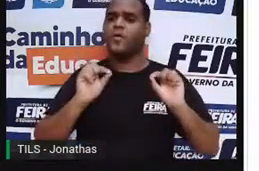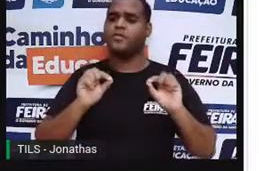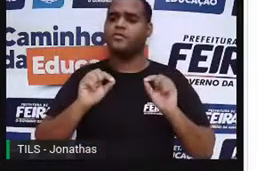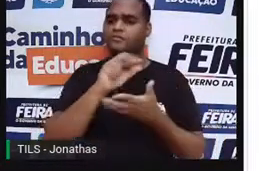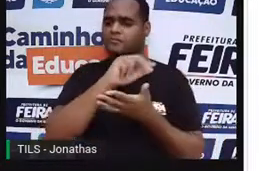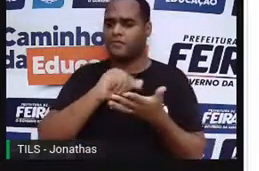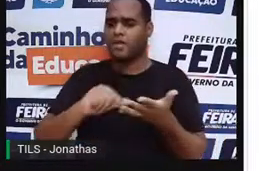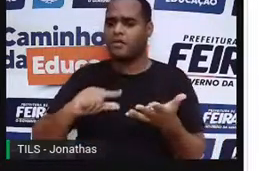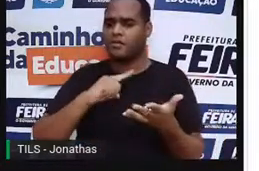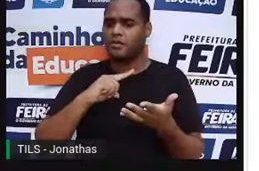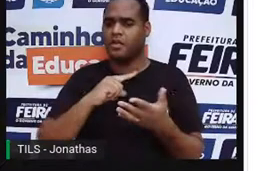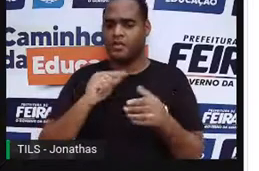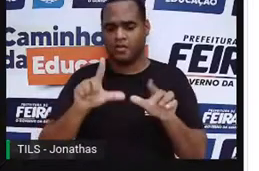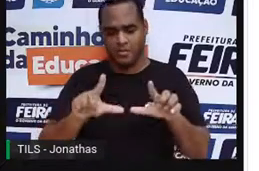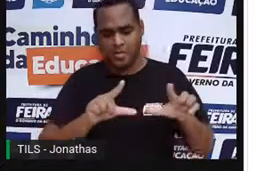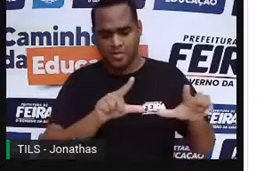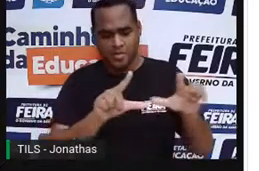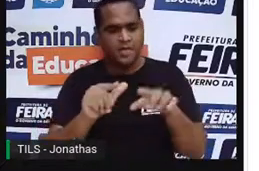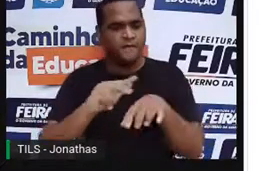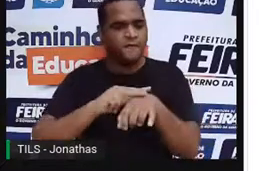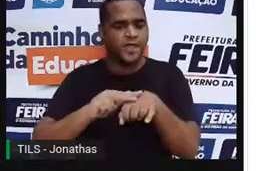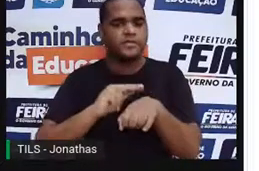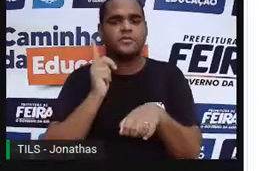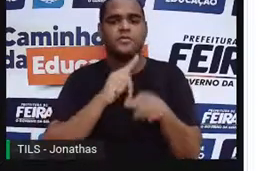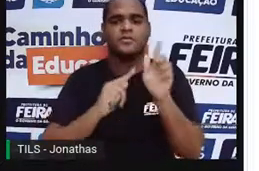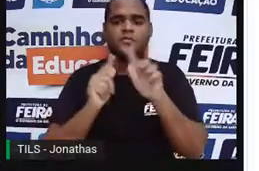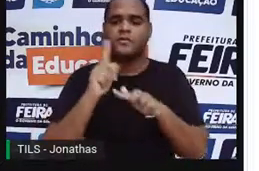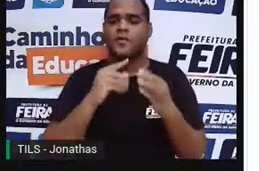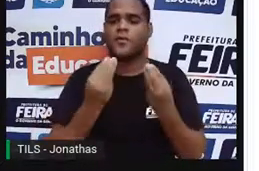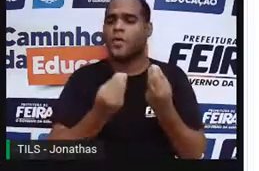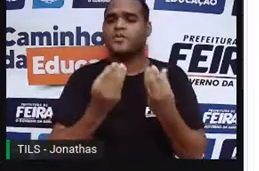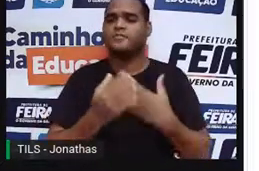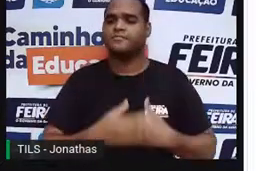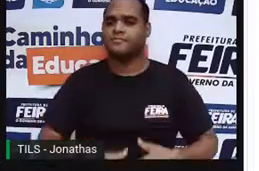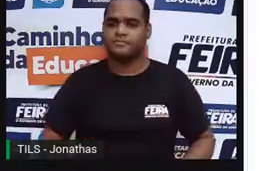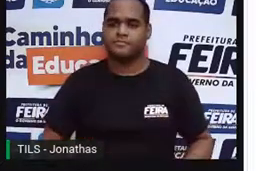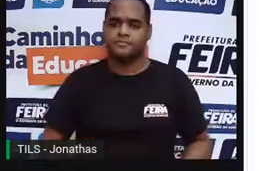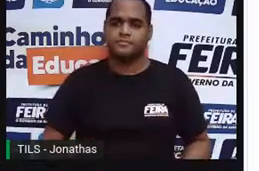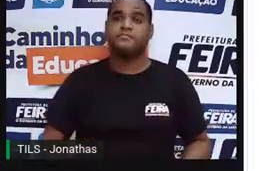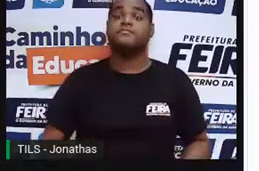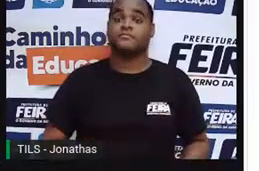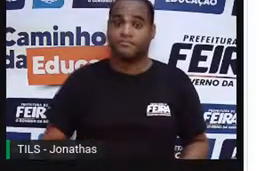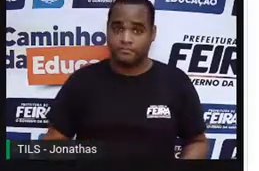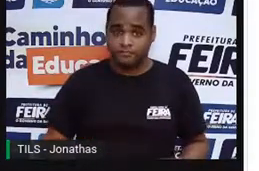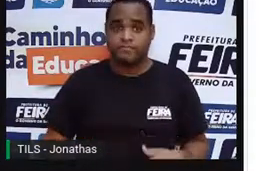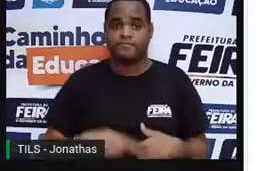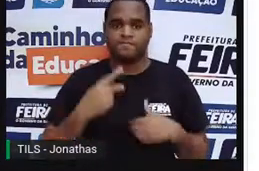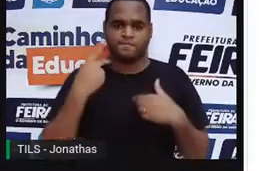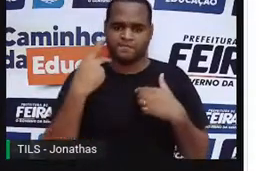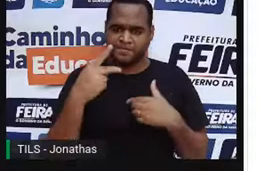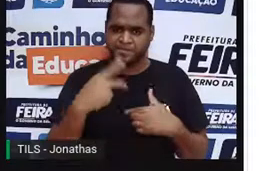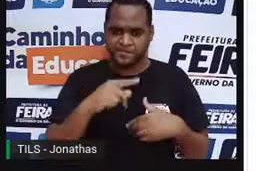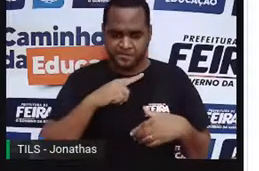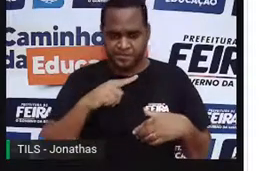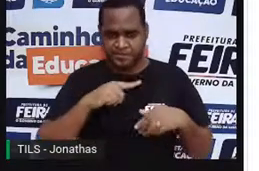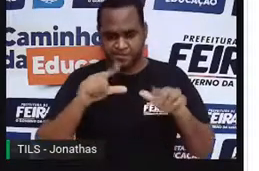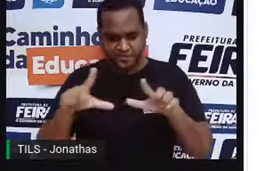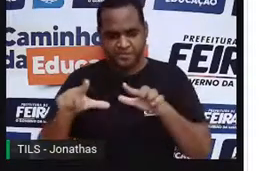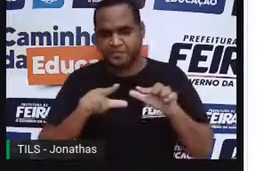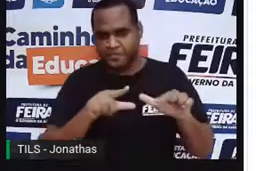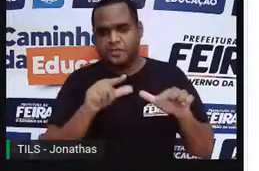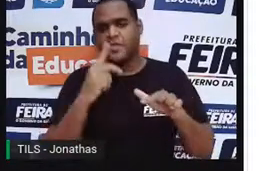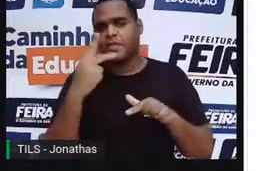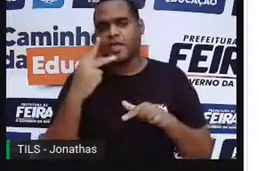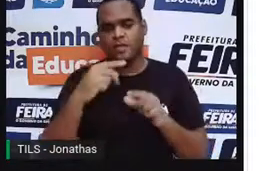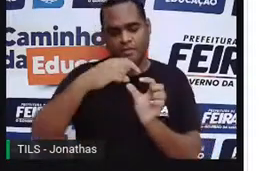dessas plaquinhas de grama vão cabelo e B Então veja só que em pé na vertical eu consegui fazer